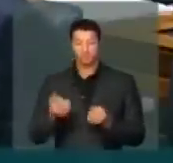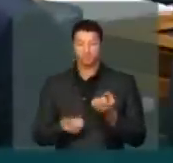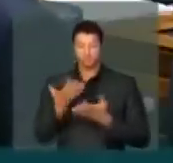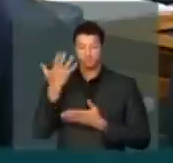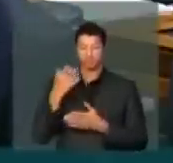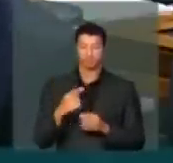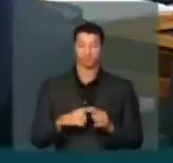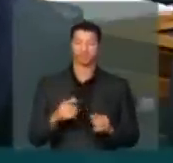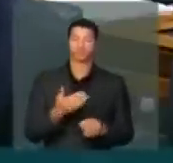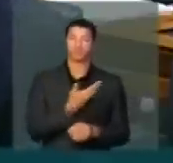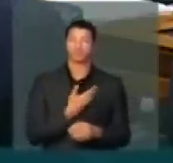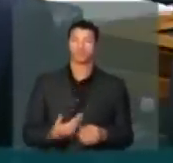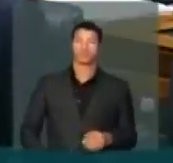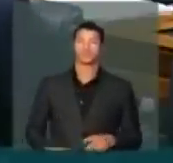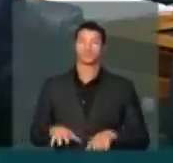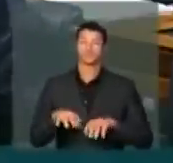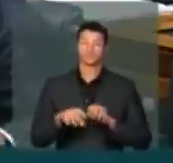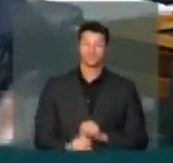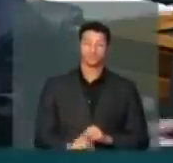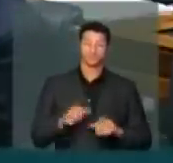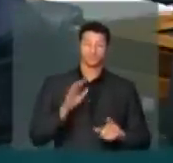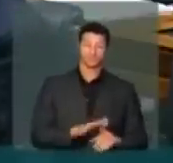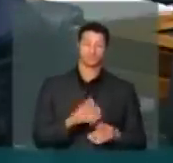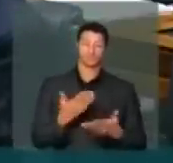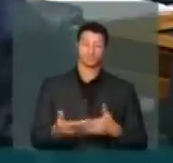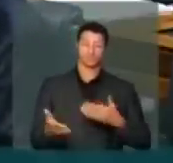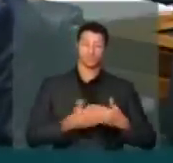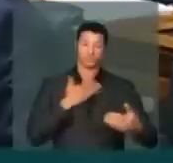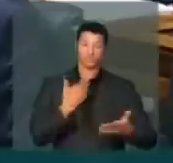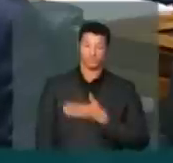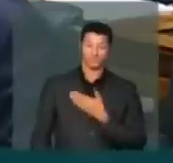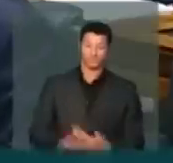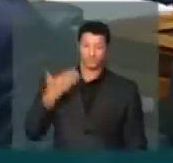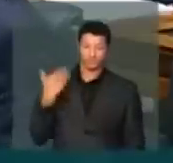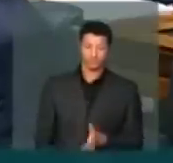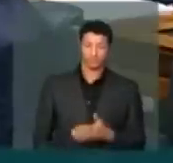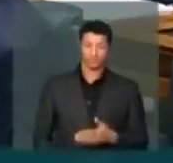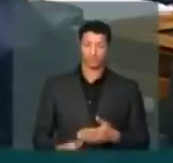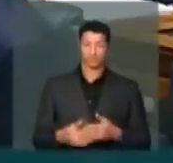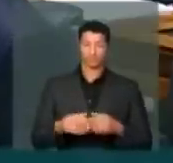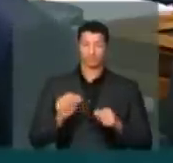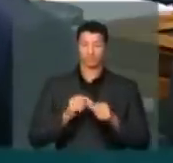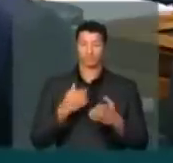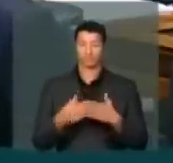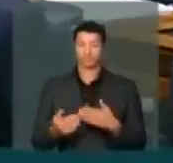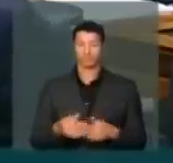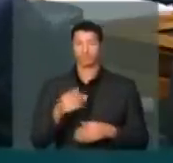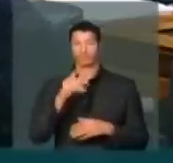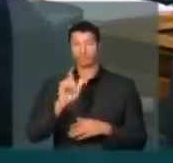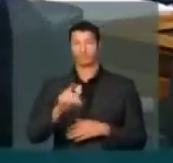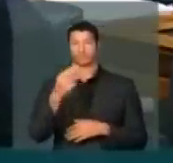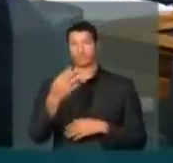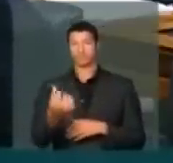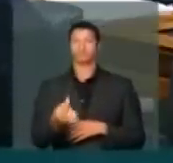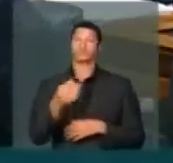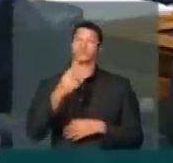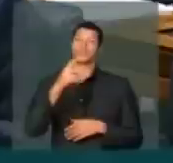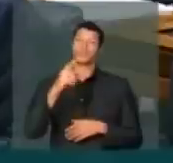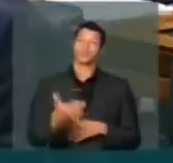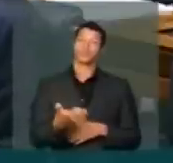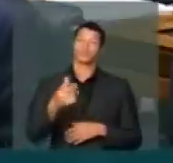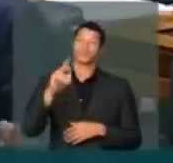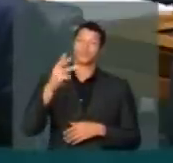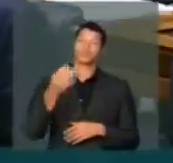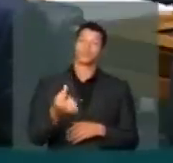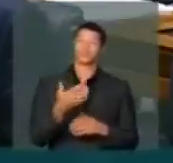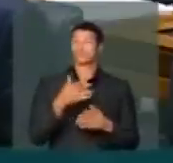apreciadas. Mas o governo força uma barra, quer de qualquer maneira colocar em votação o PL 36 e o PL 36, e aí